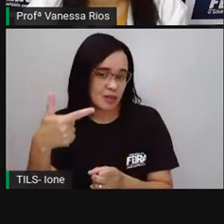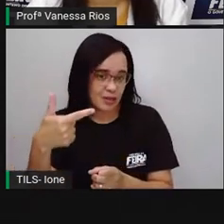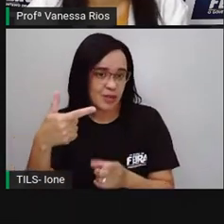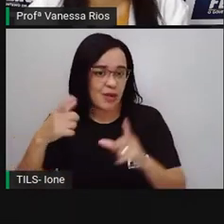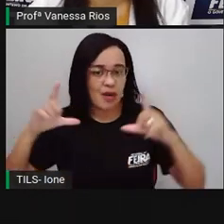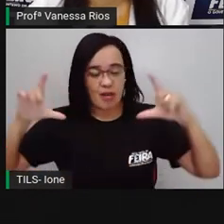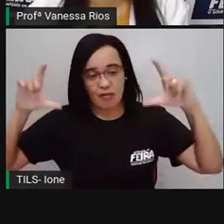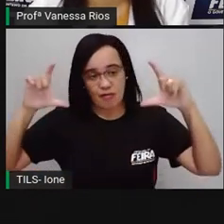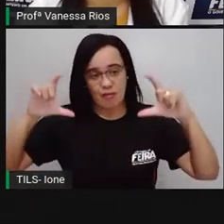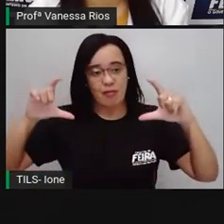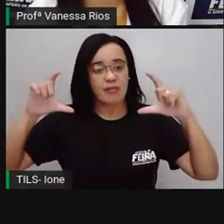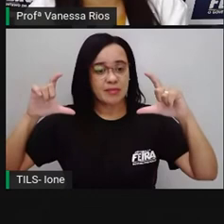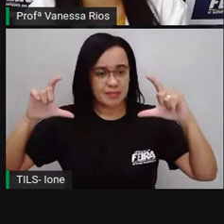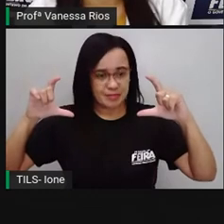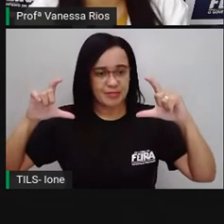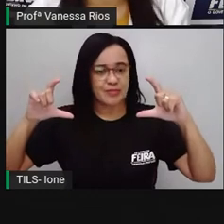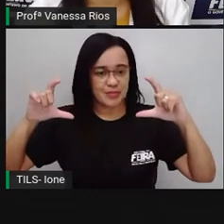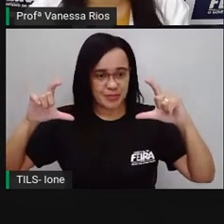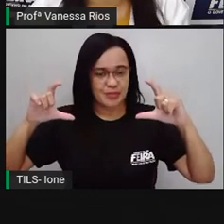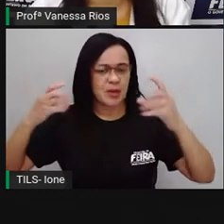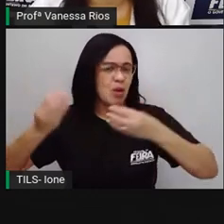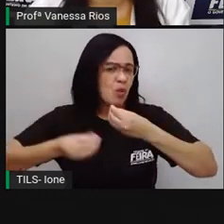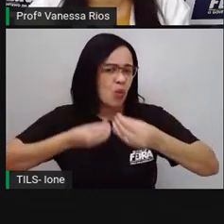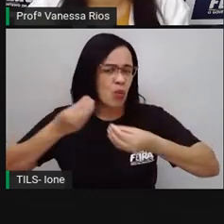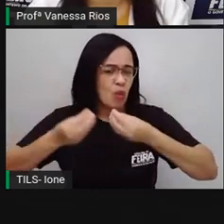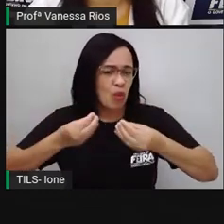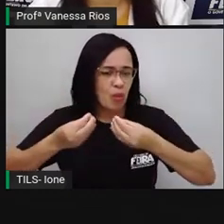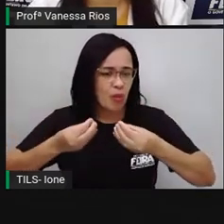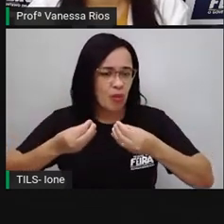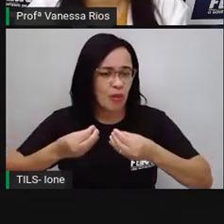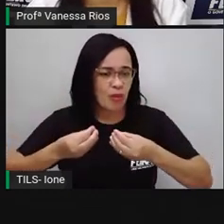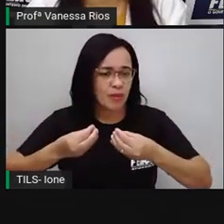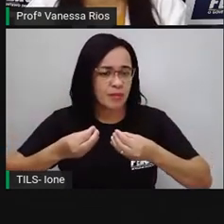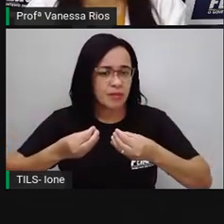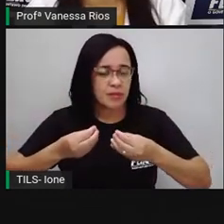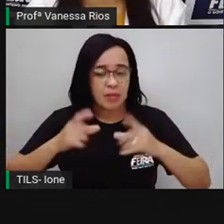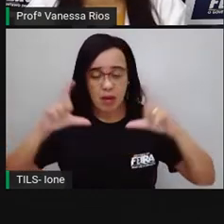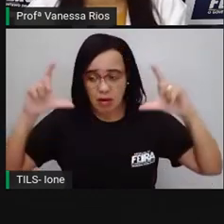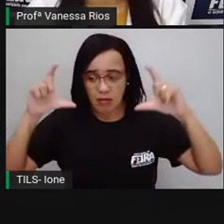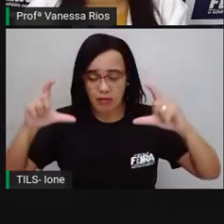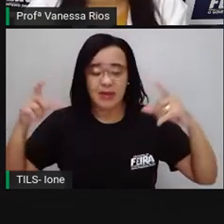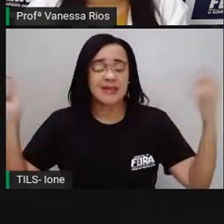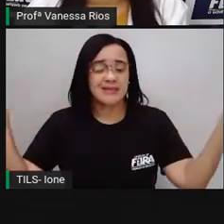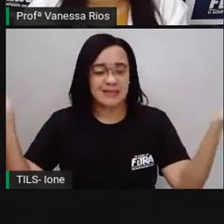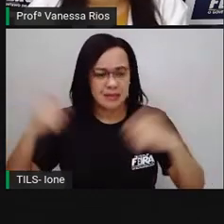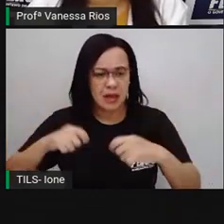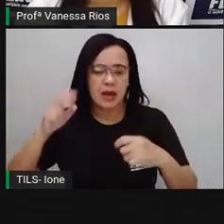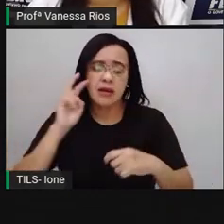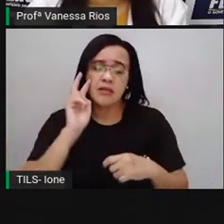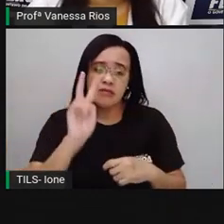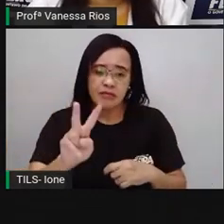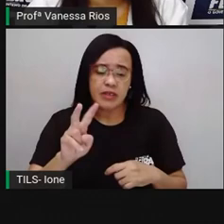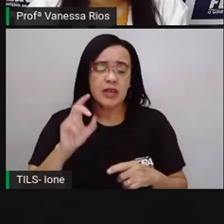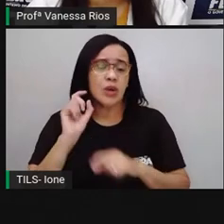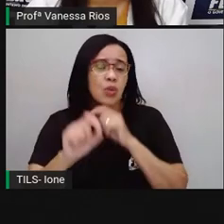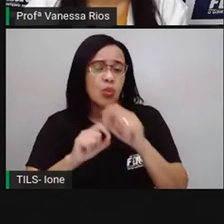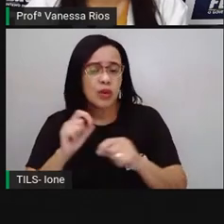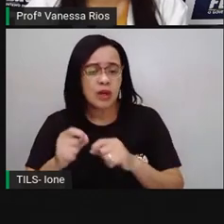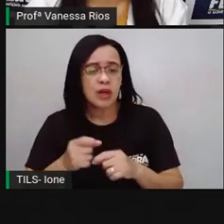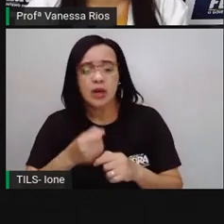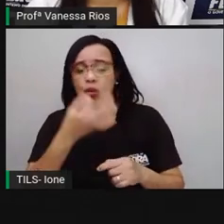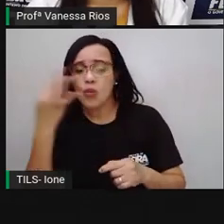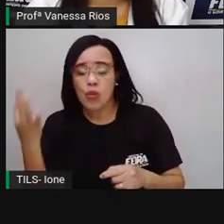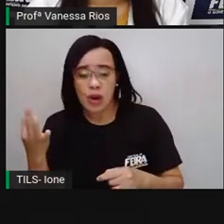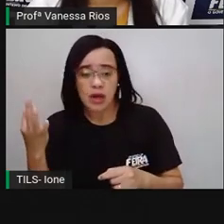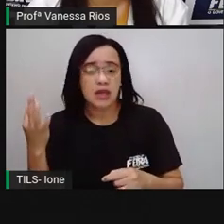isso? Essa é uma fórmula que permite a gente observar a regularidade das quantidades dos vértices,